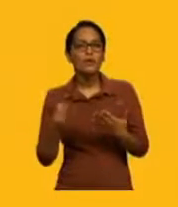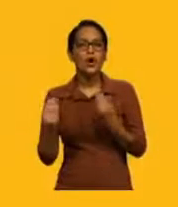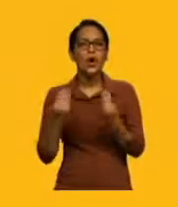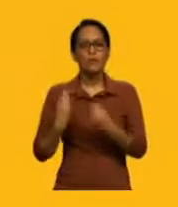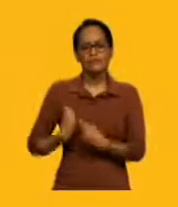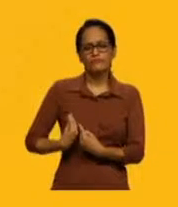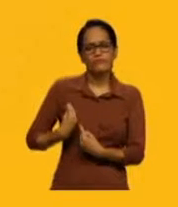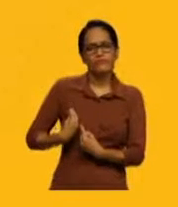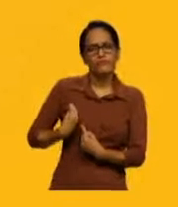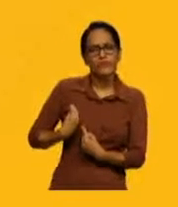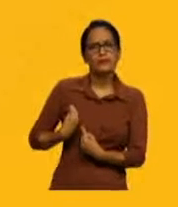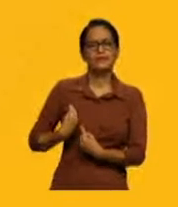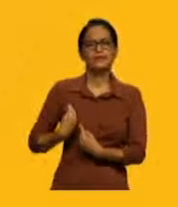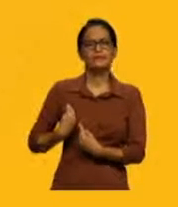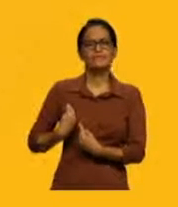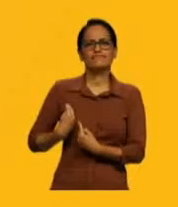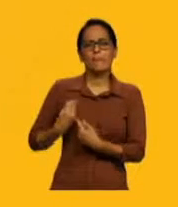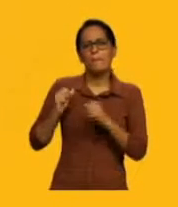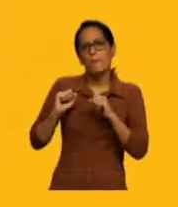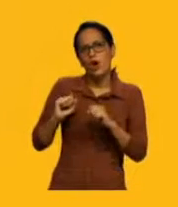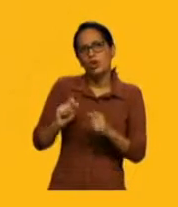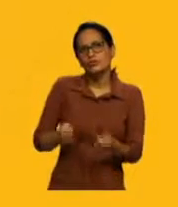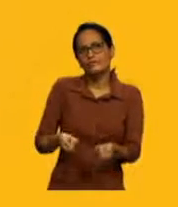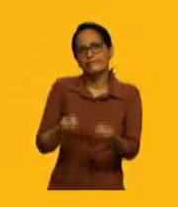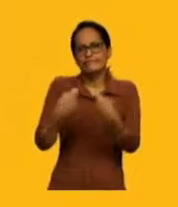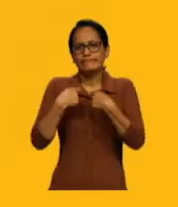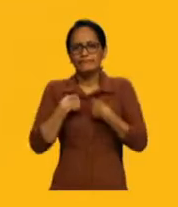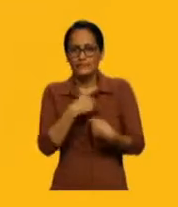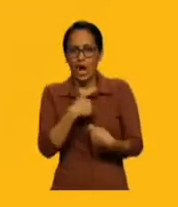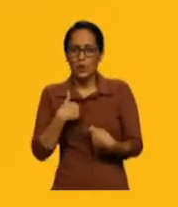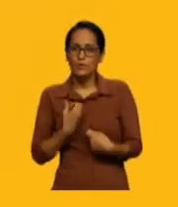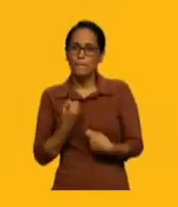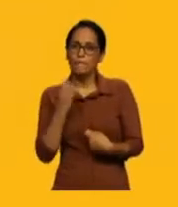vida interferem diretamente na saúde.